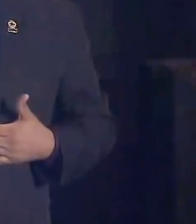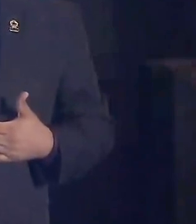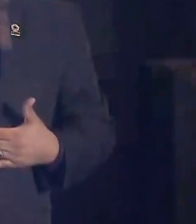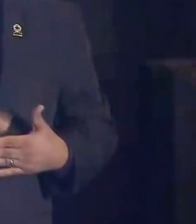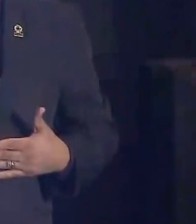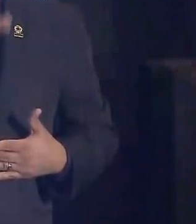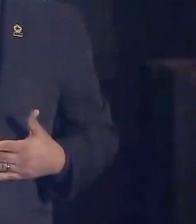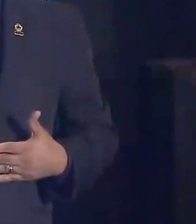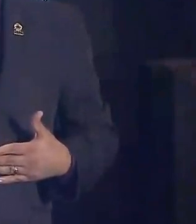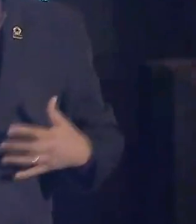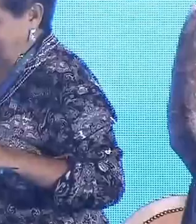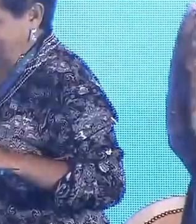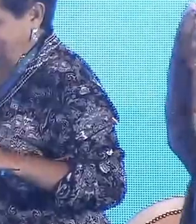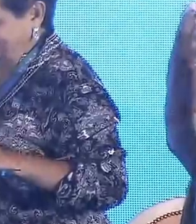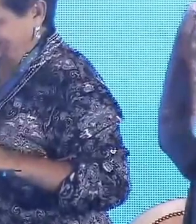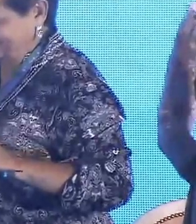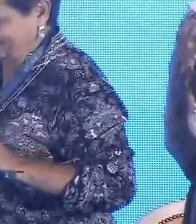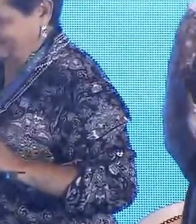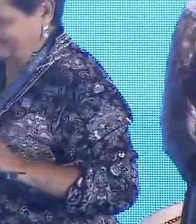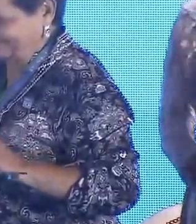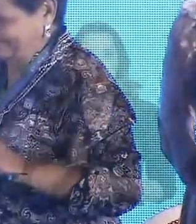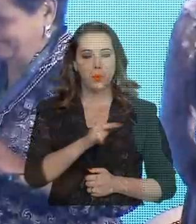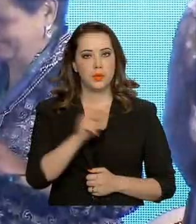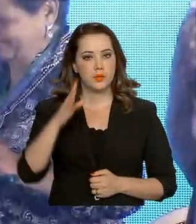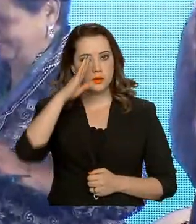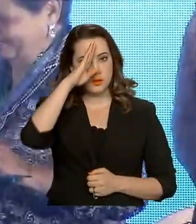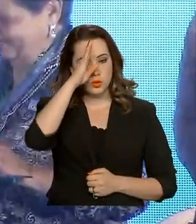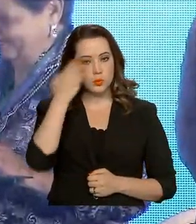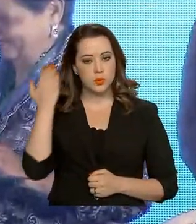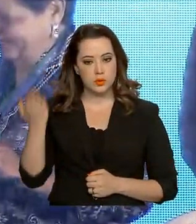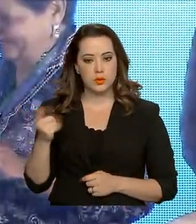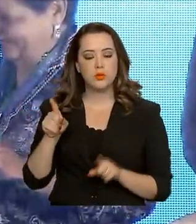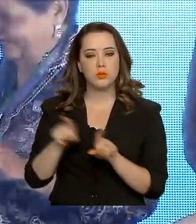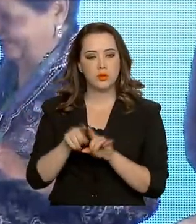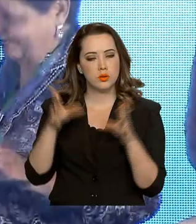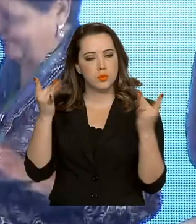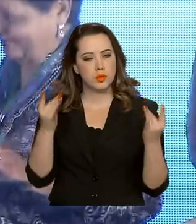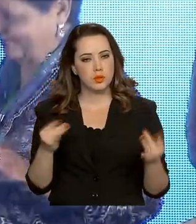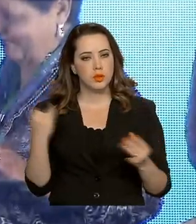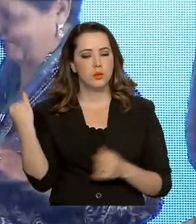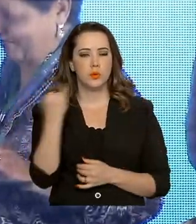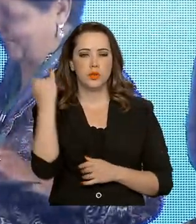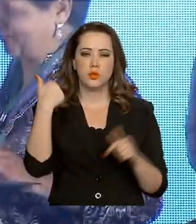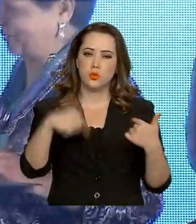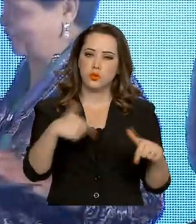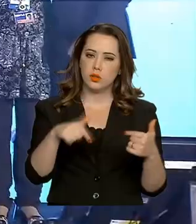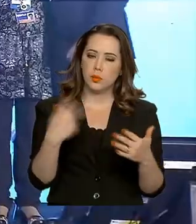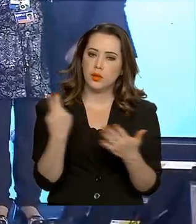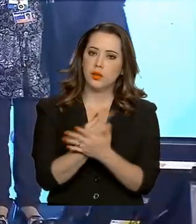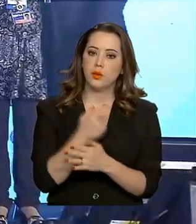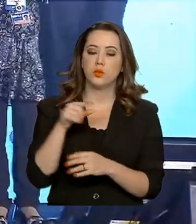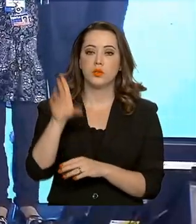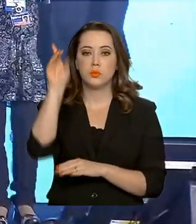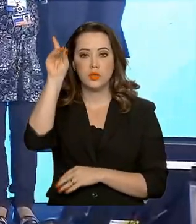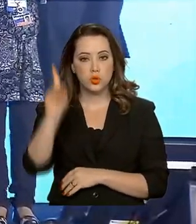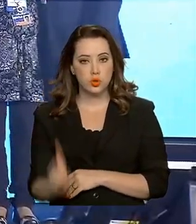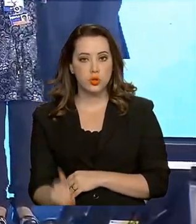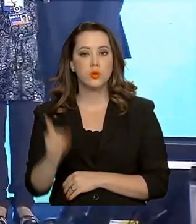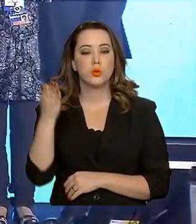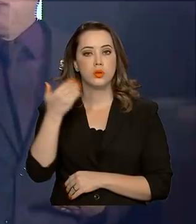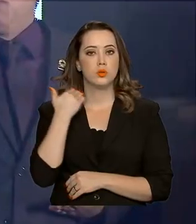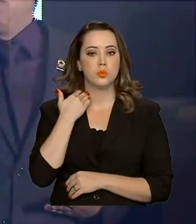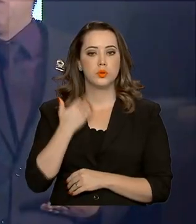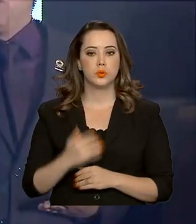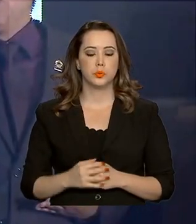se sintam valorizados. O presidente Jair Bolsonaro destacou o trabalho realizado pela diretoria do